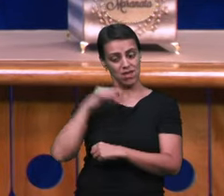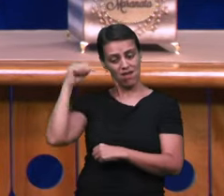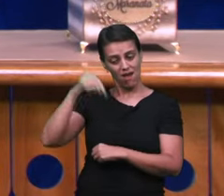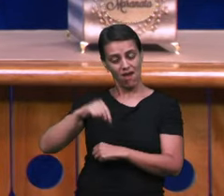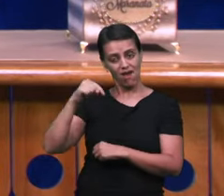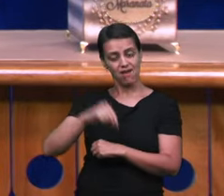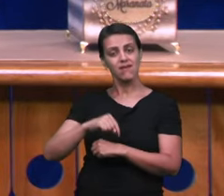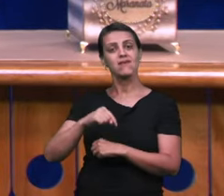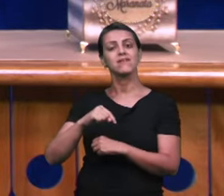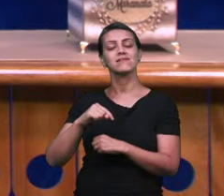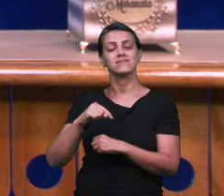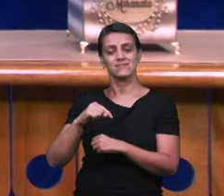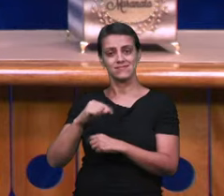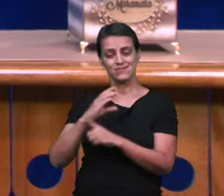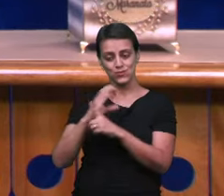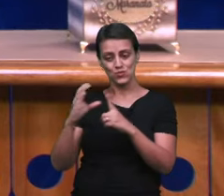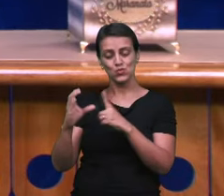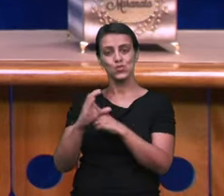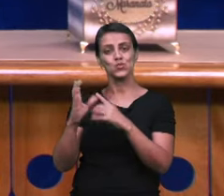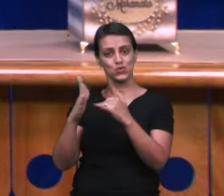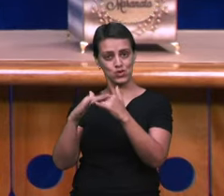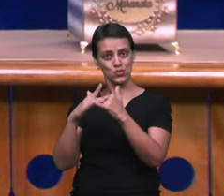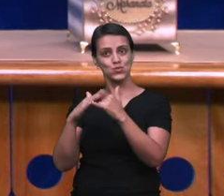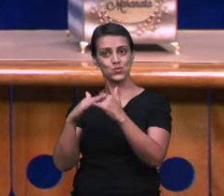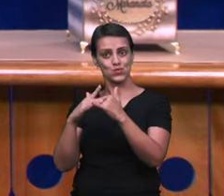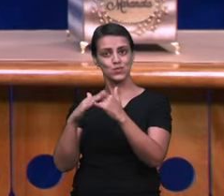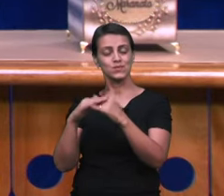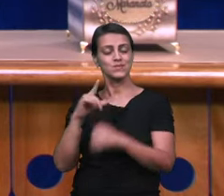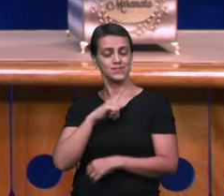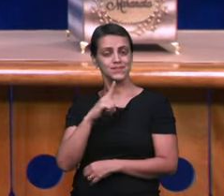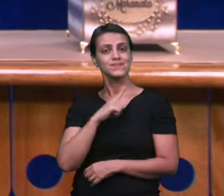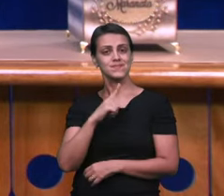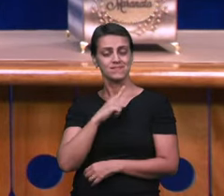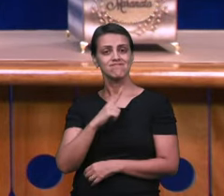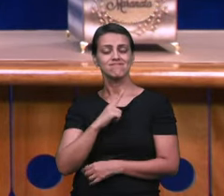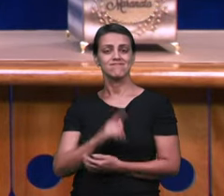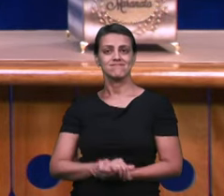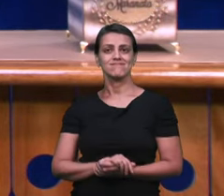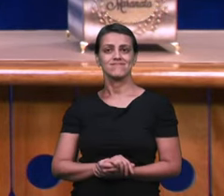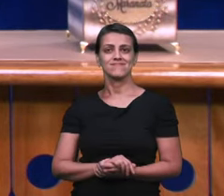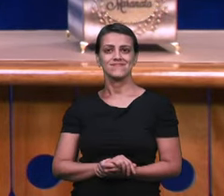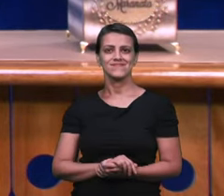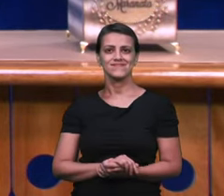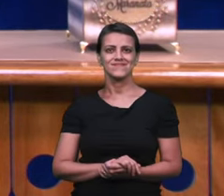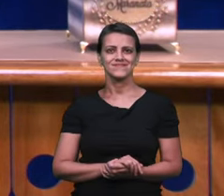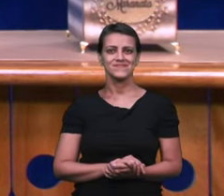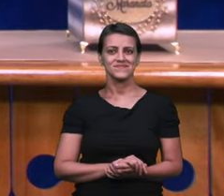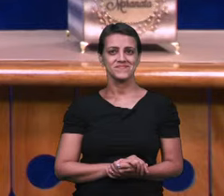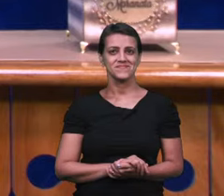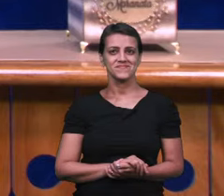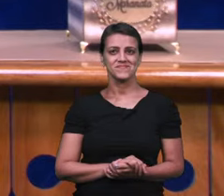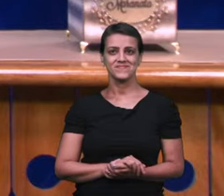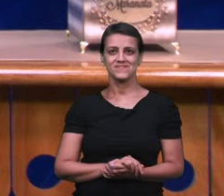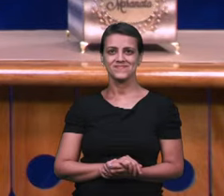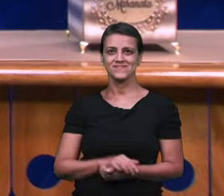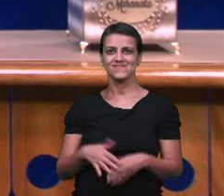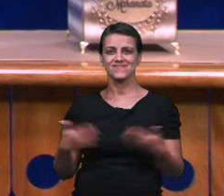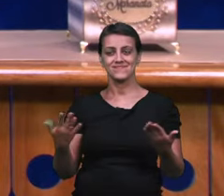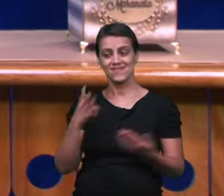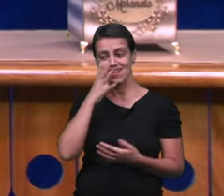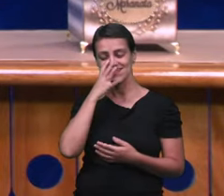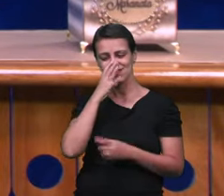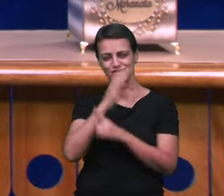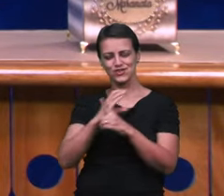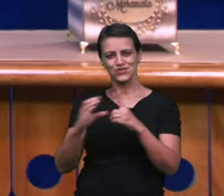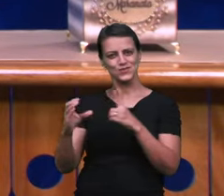central de comunicação. E você pode acessar o link que vai estar disponibilizado logo a seguir, no encerramento aqui da EBD, para assistir